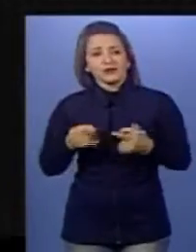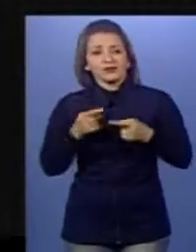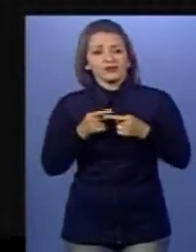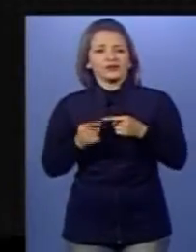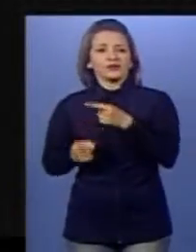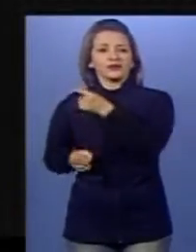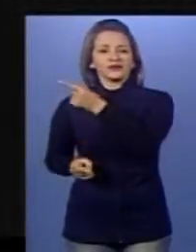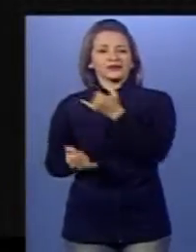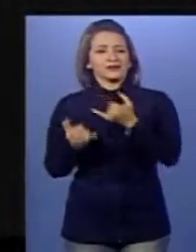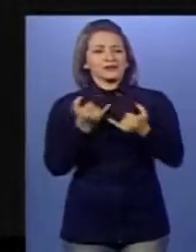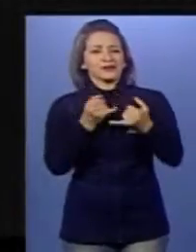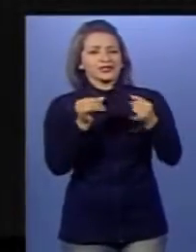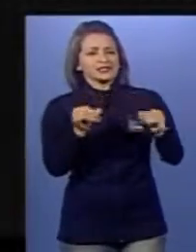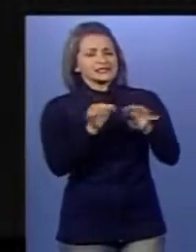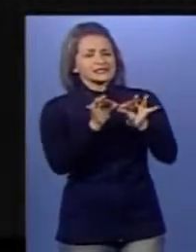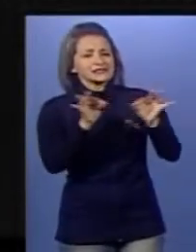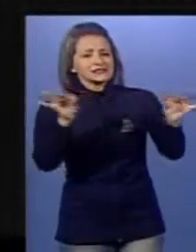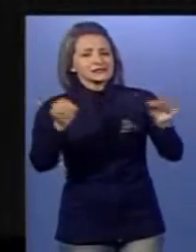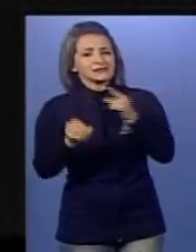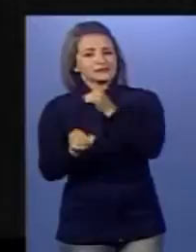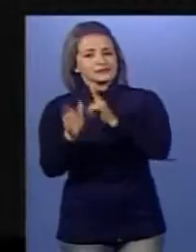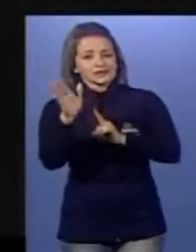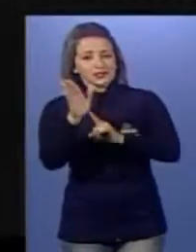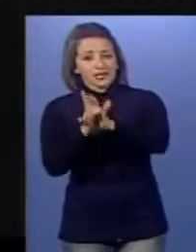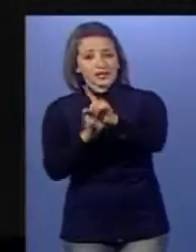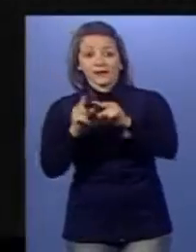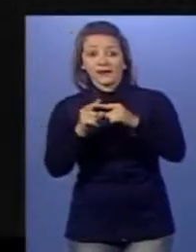eu vou explicar por que